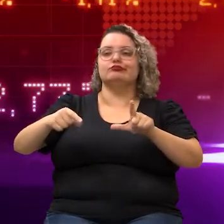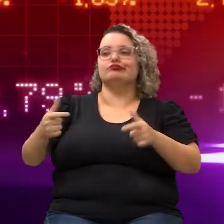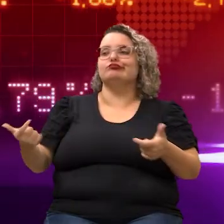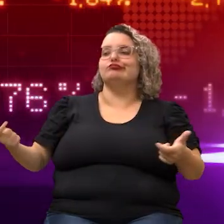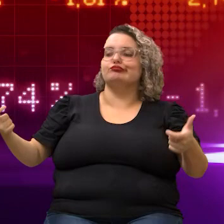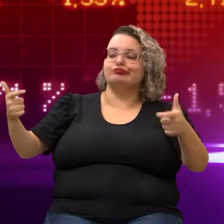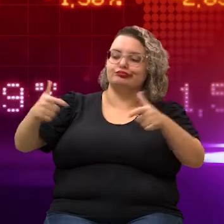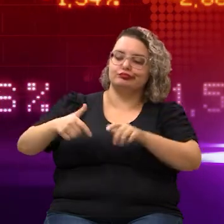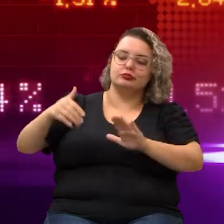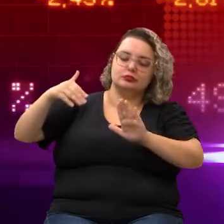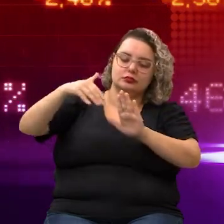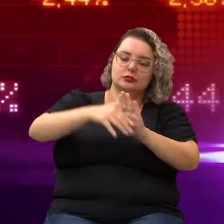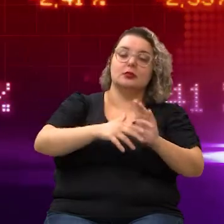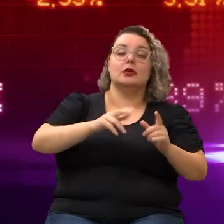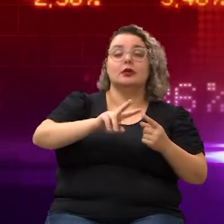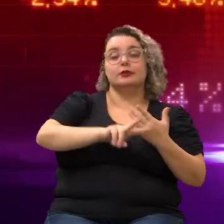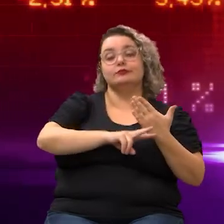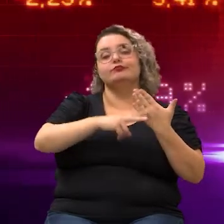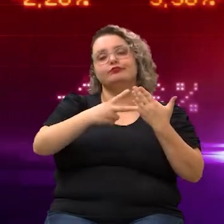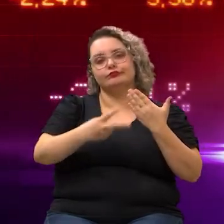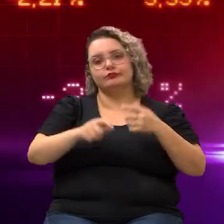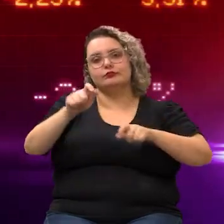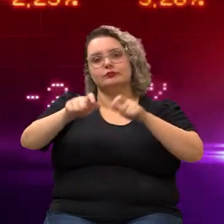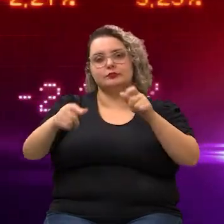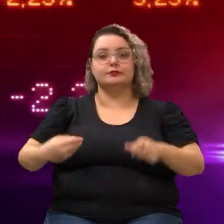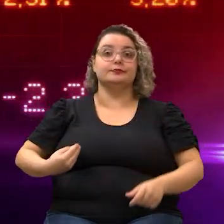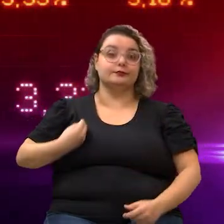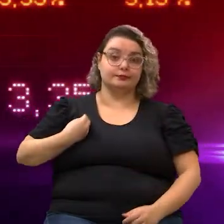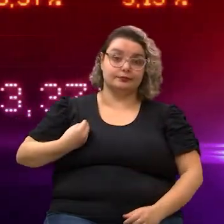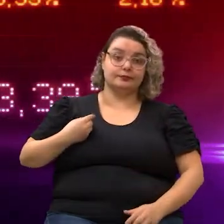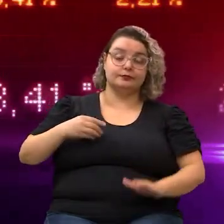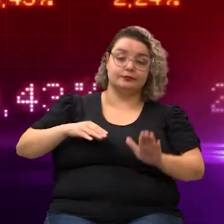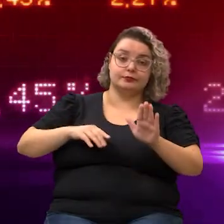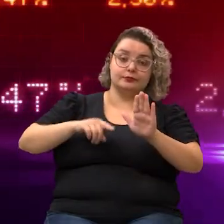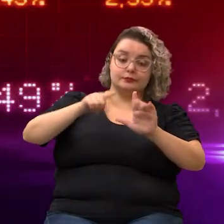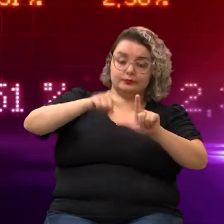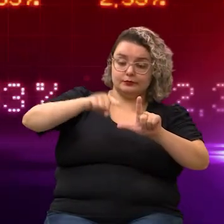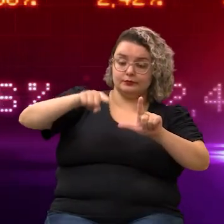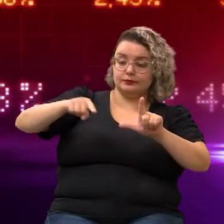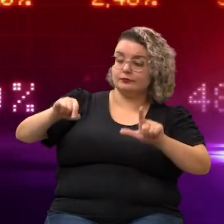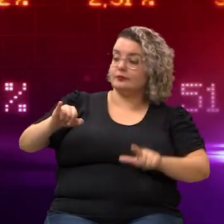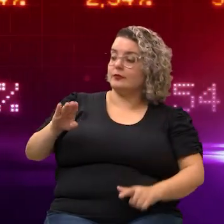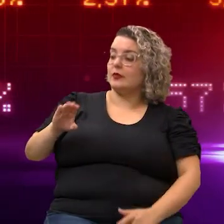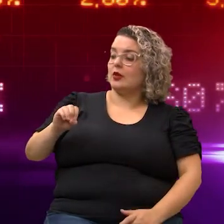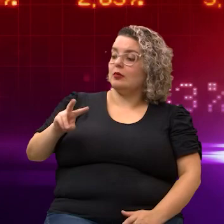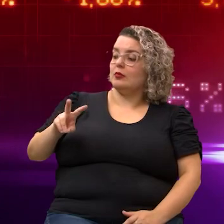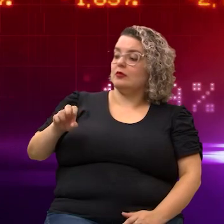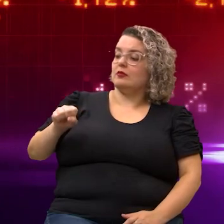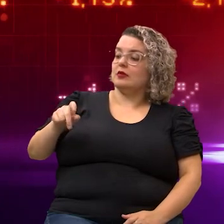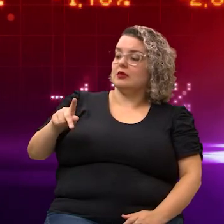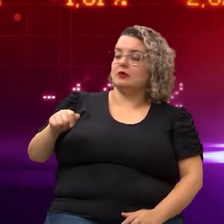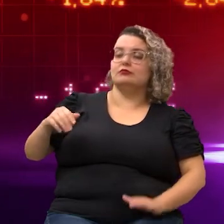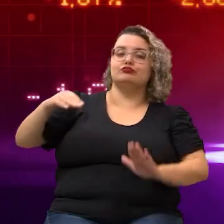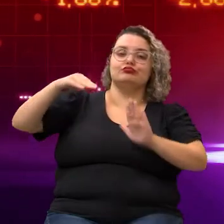e, consequentemente, depois reflete na vida das pessoas. Um índice Ibovespa em baixa significa